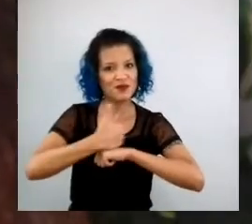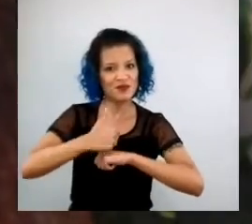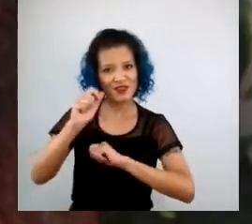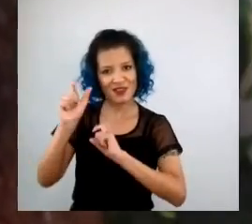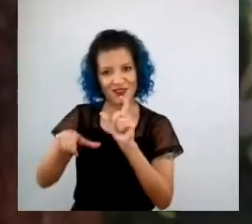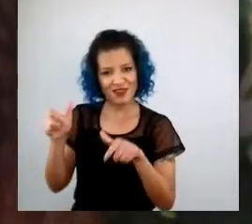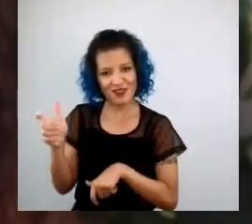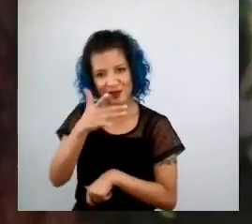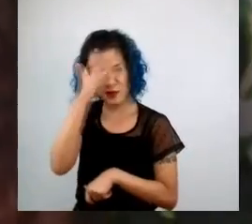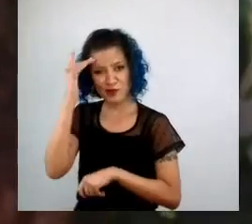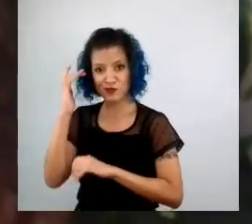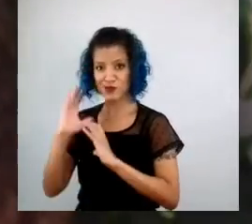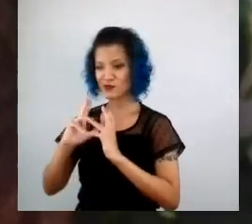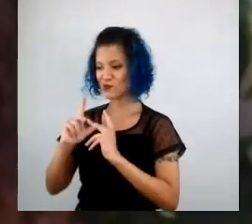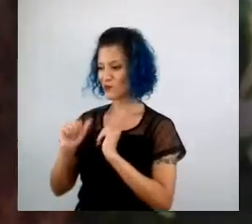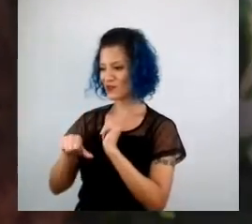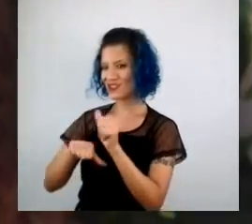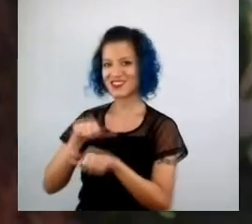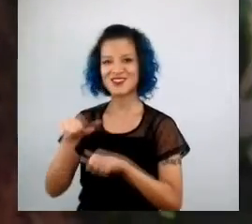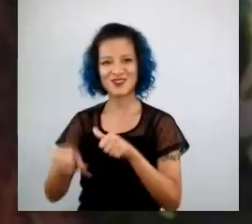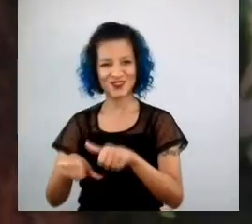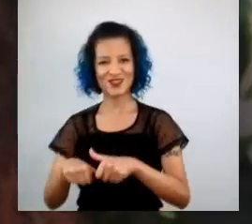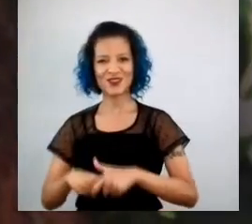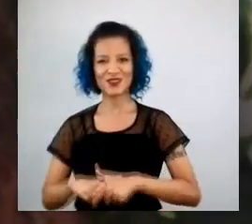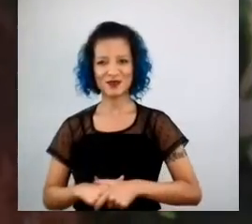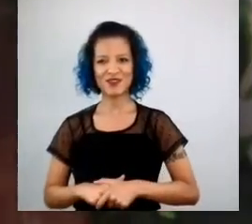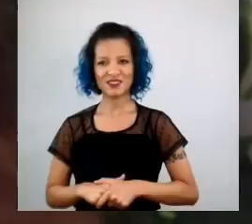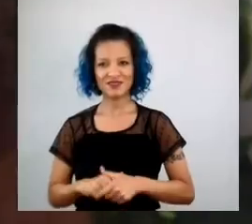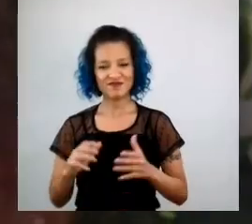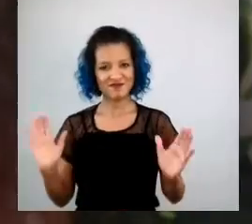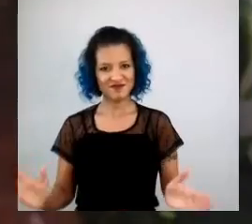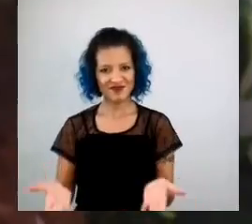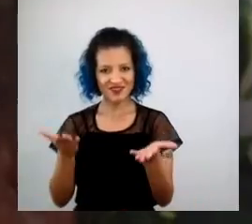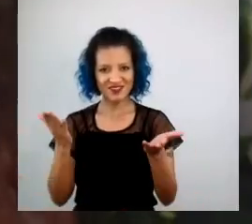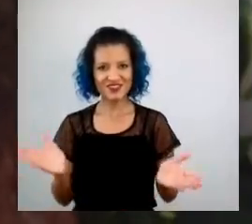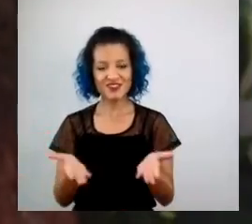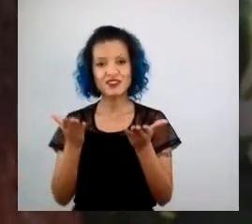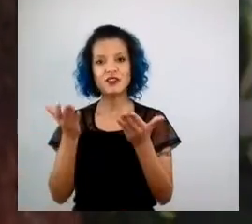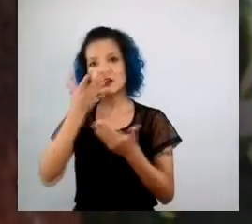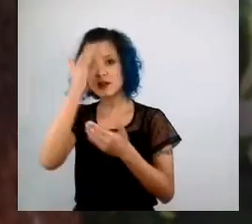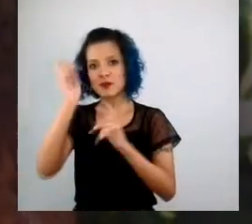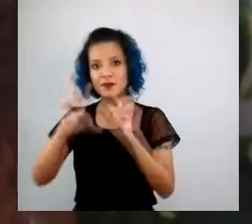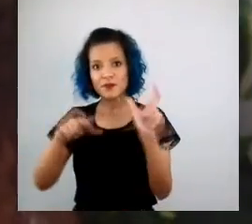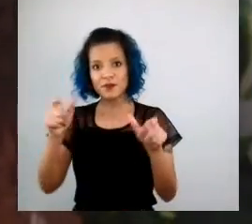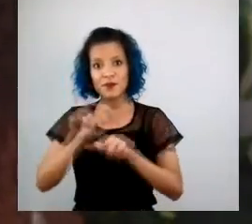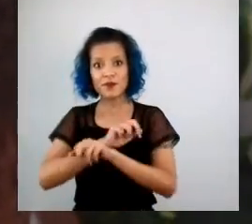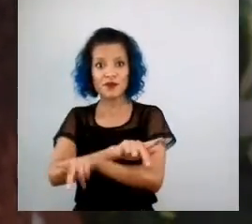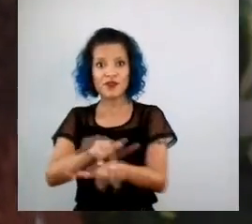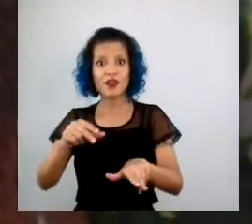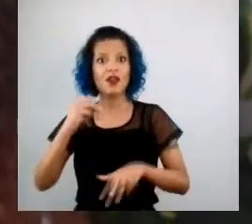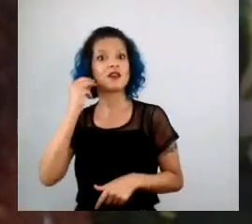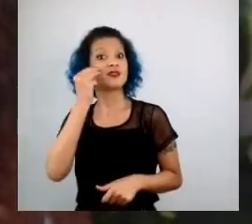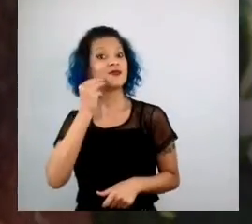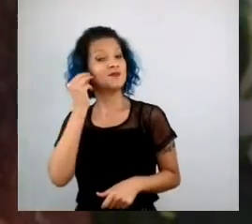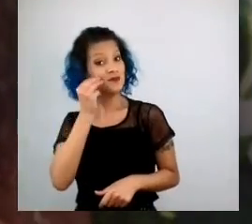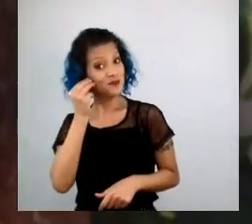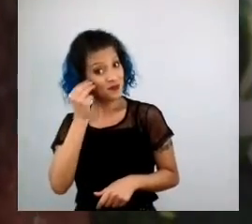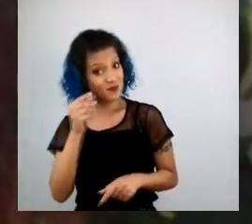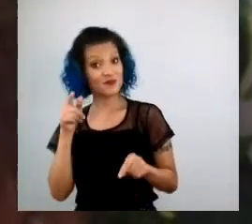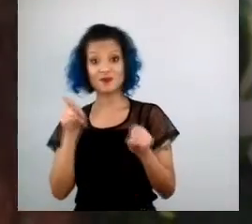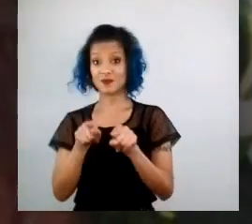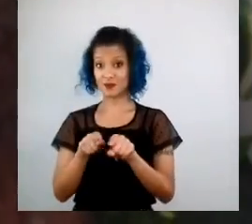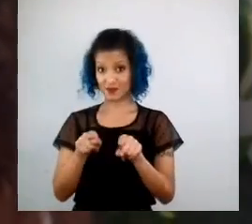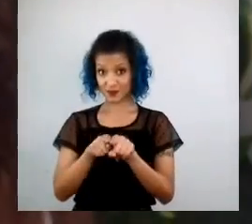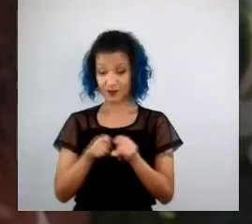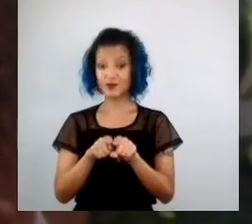mundo, que estimulam as mais diversas jornadas e, ao mesmo tempo, movem